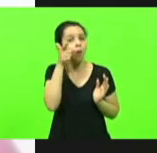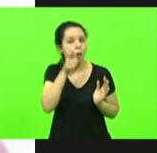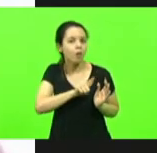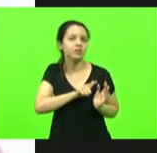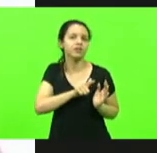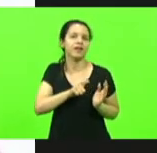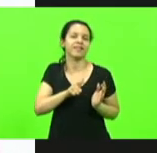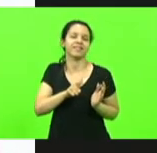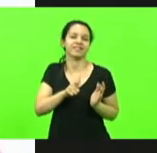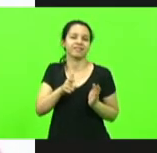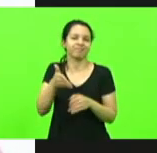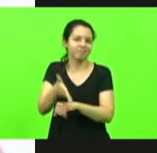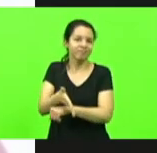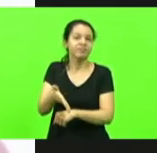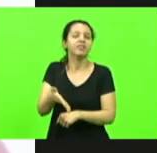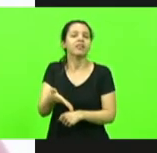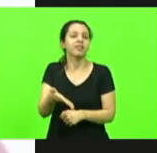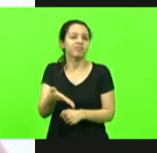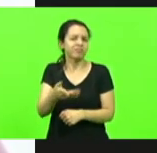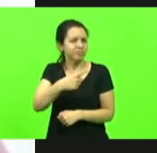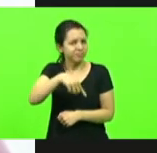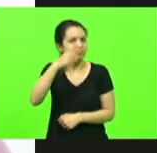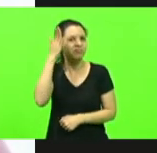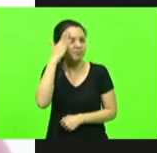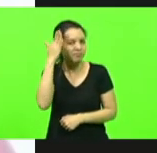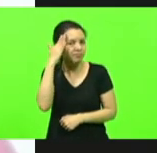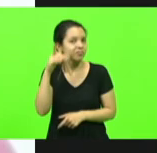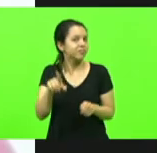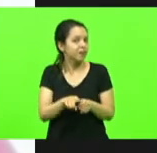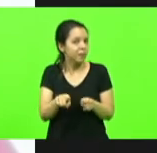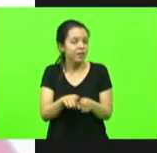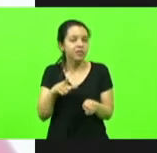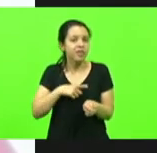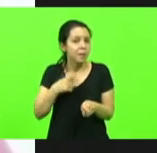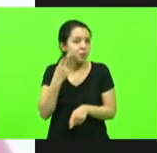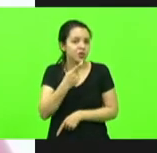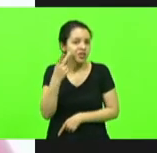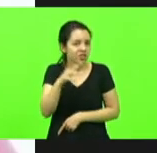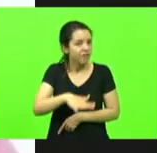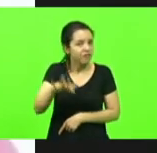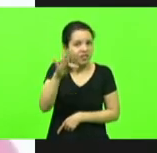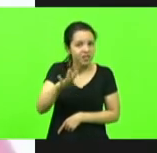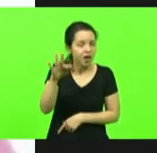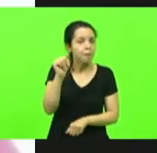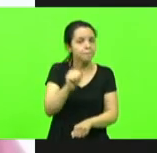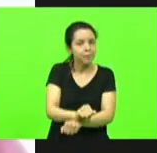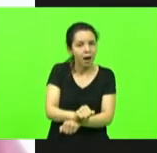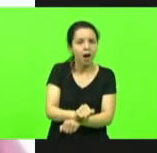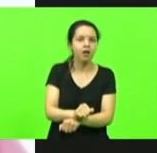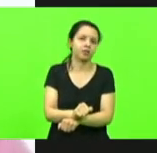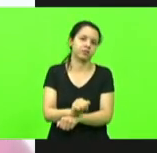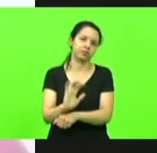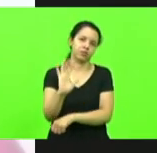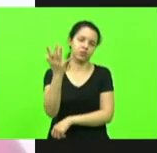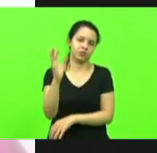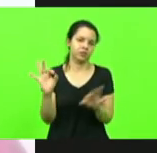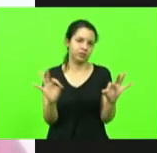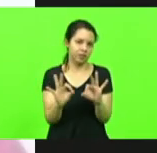mas sabemos que também existem políticas de nível federal que estão paradas, né? E que isso não vem acontecendo.